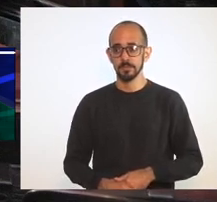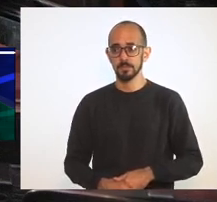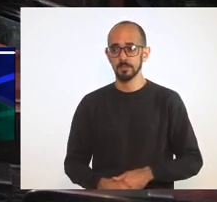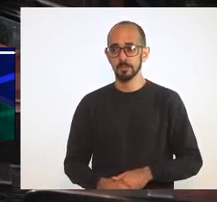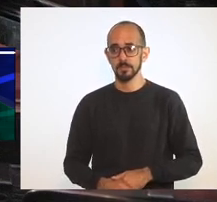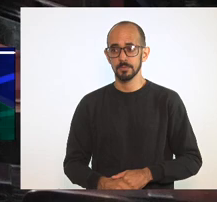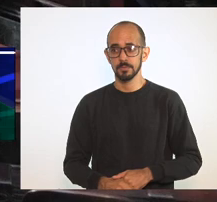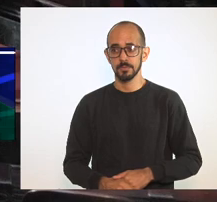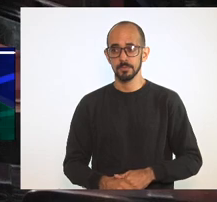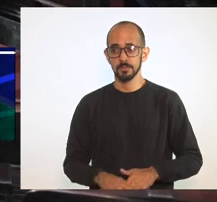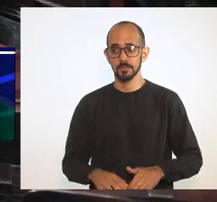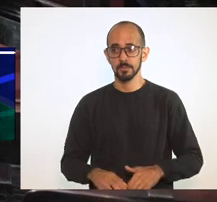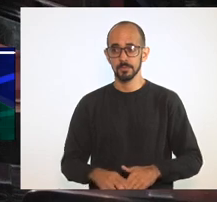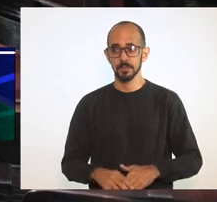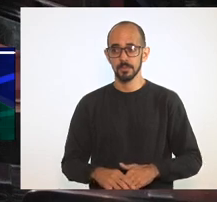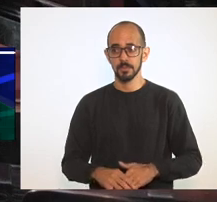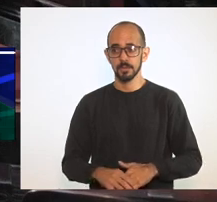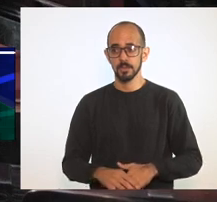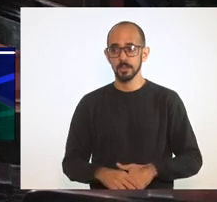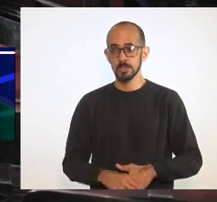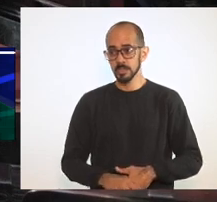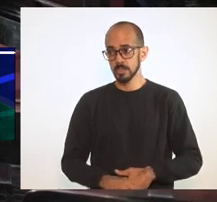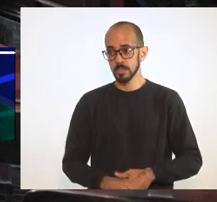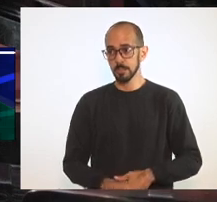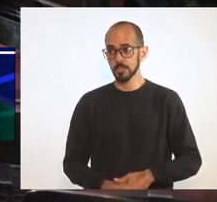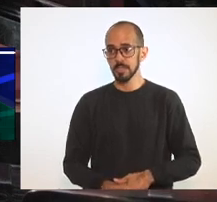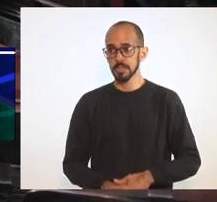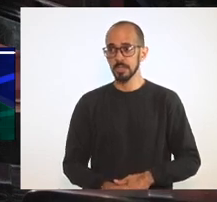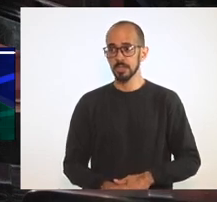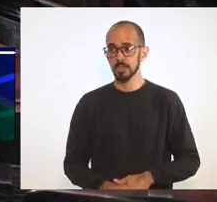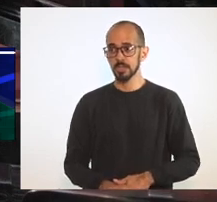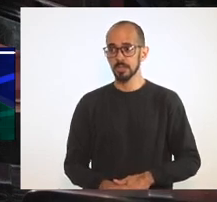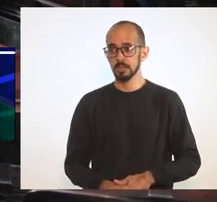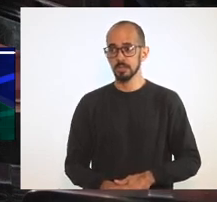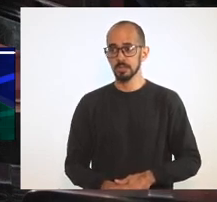Para discutir a matéria, presidente. Deputado Márcio Pacheco, para